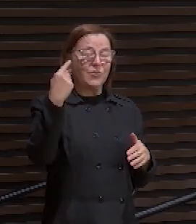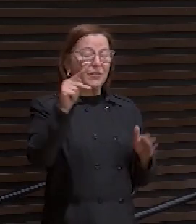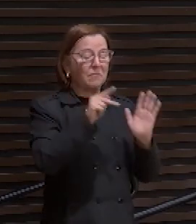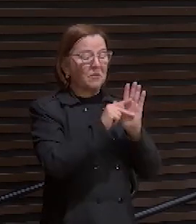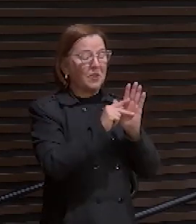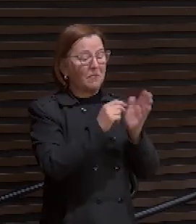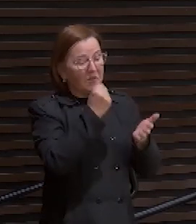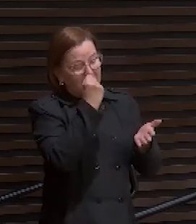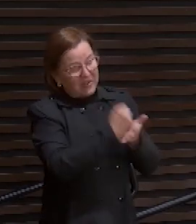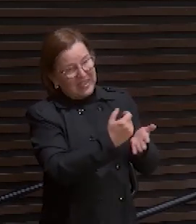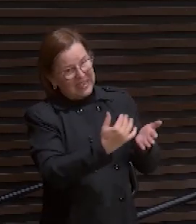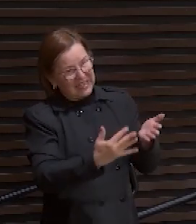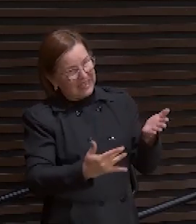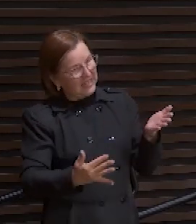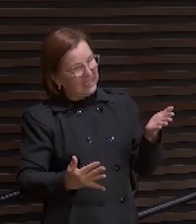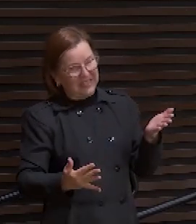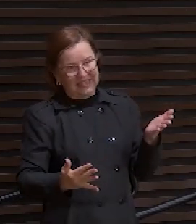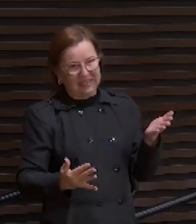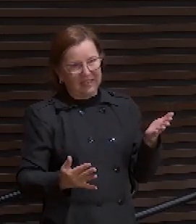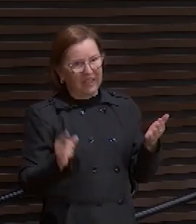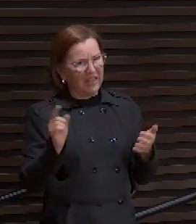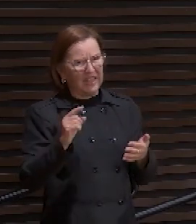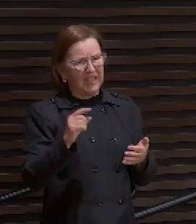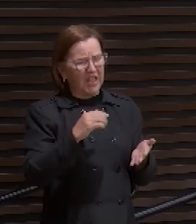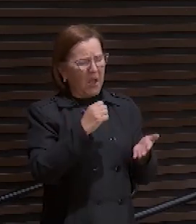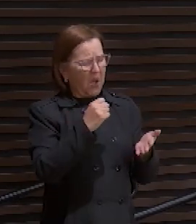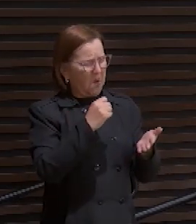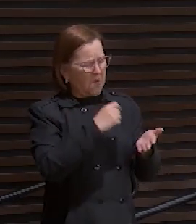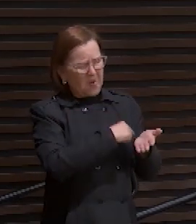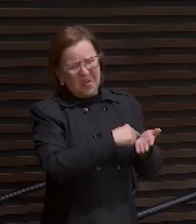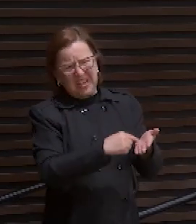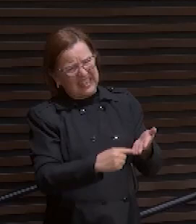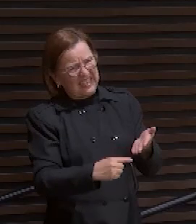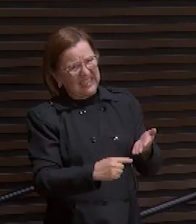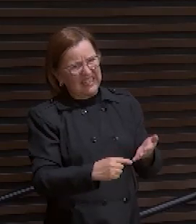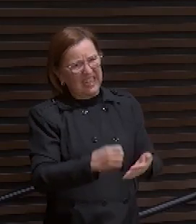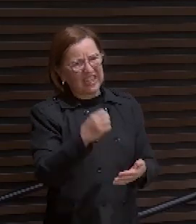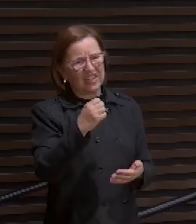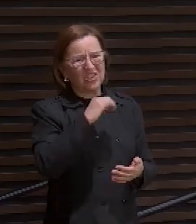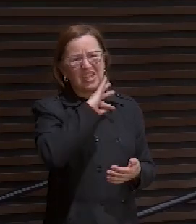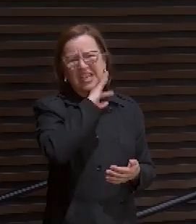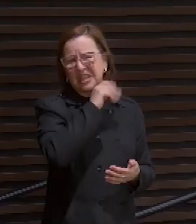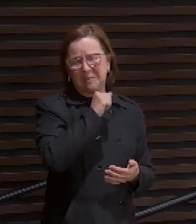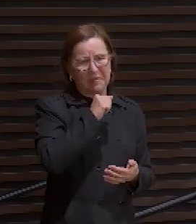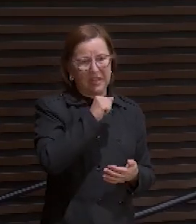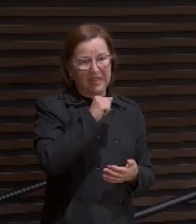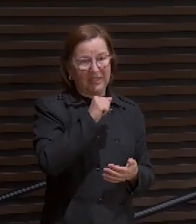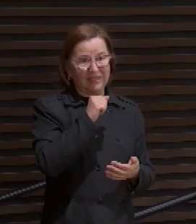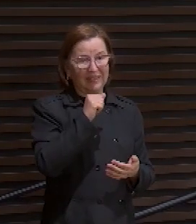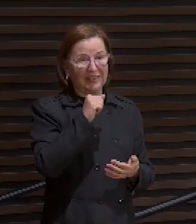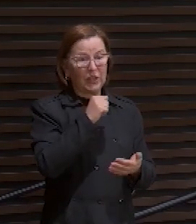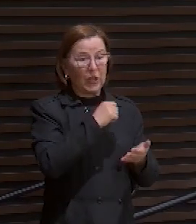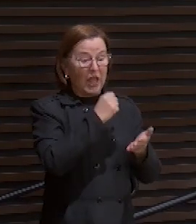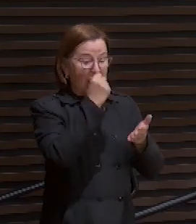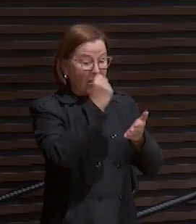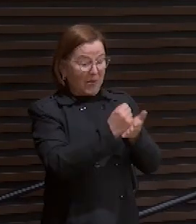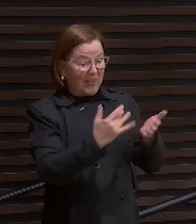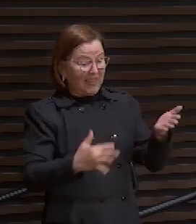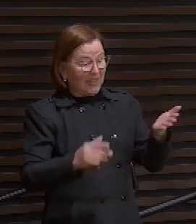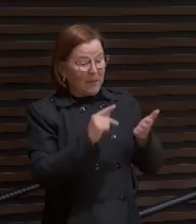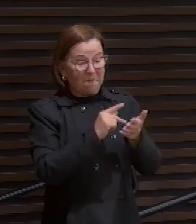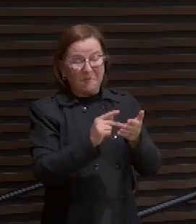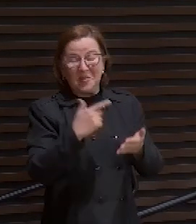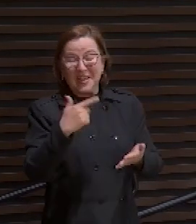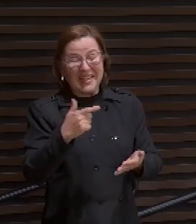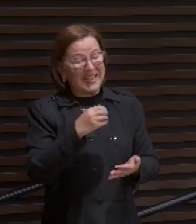sangue de touros e de bodes, um sangue puro, sem pecado, imaculado,